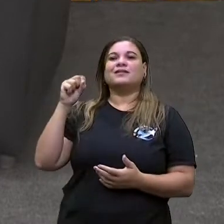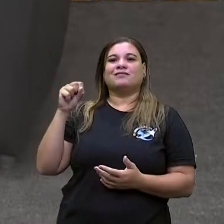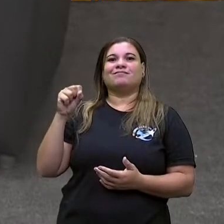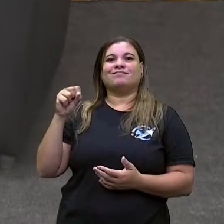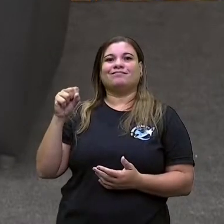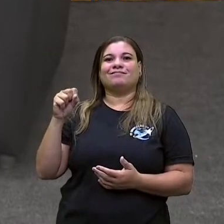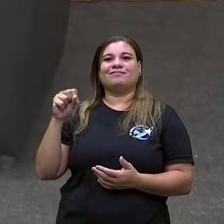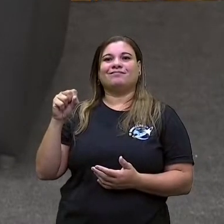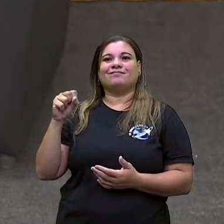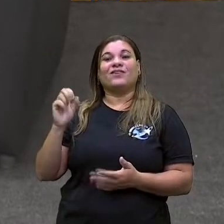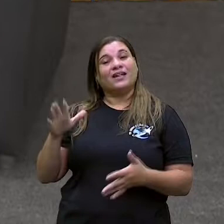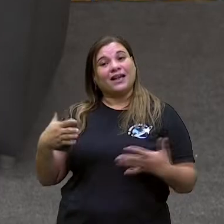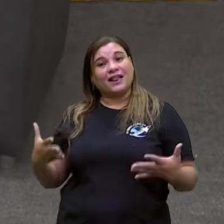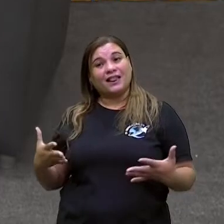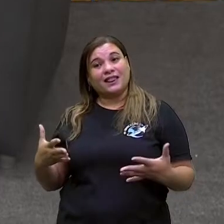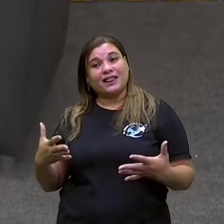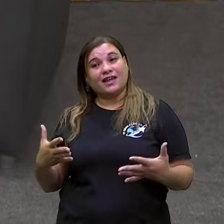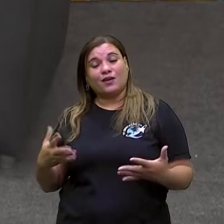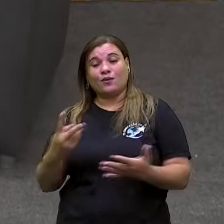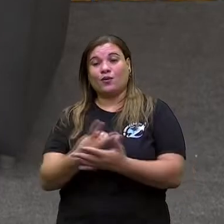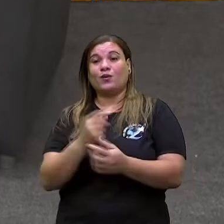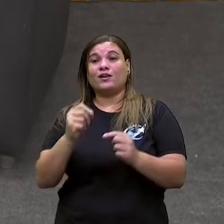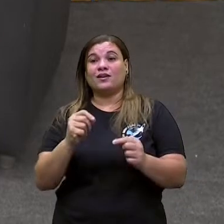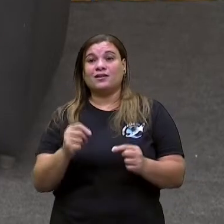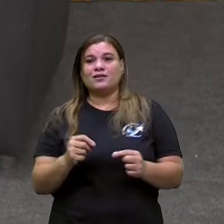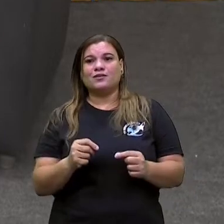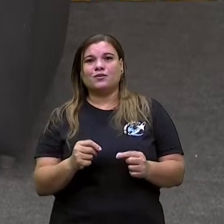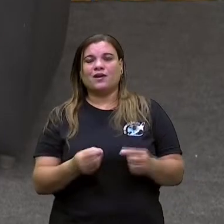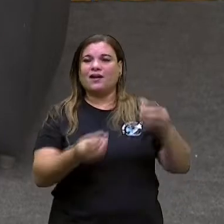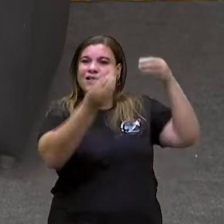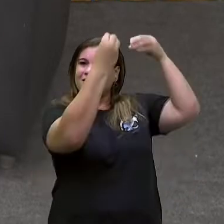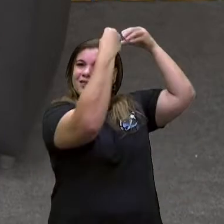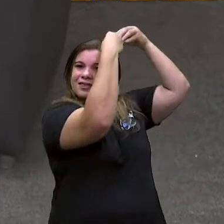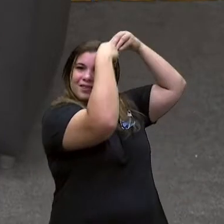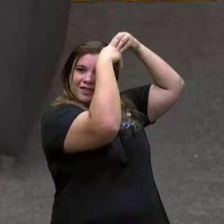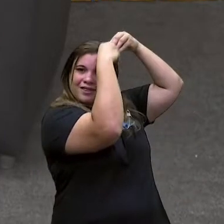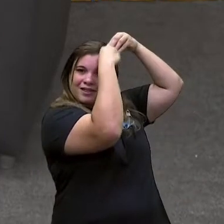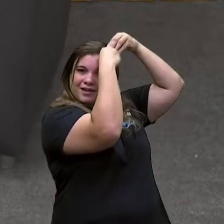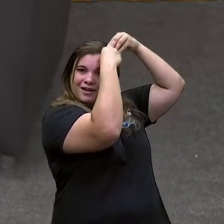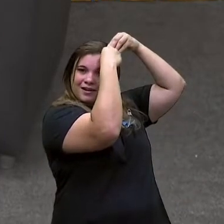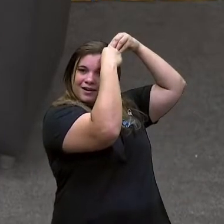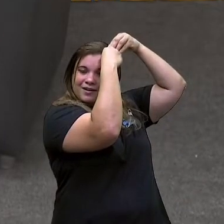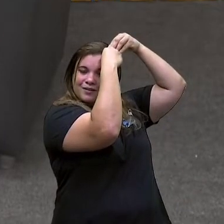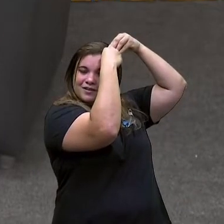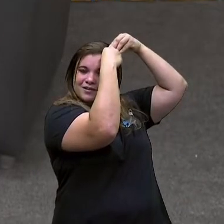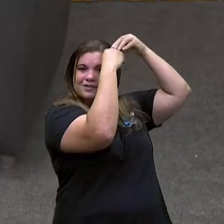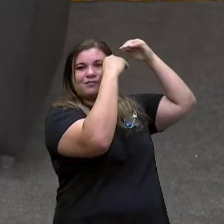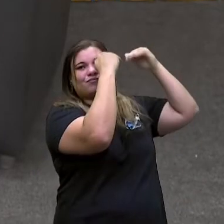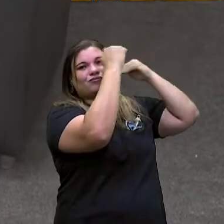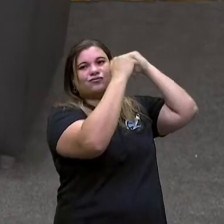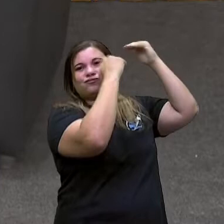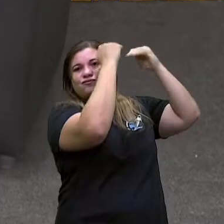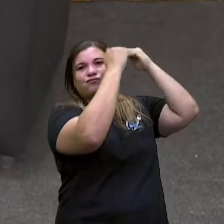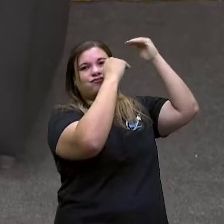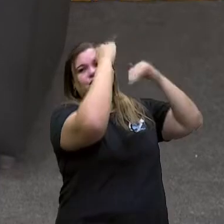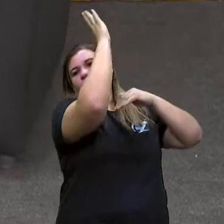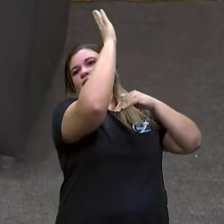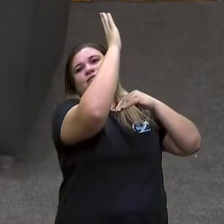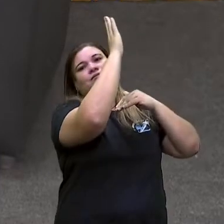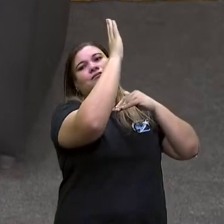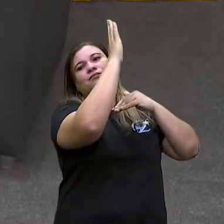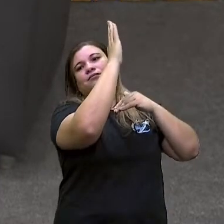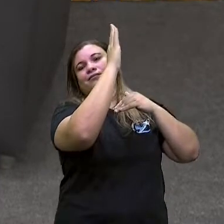sinapses na sua rede neural, entre os seus neurônios, e isso enriquece muito, como eu disse, a sua plasticidade